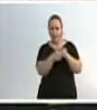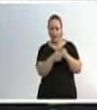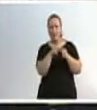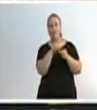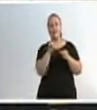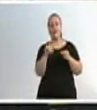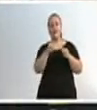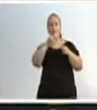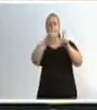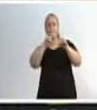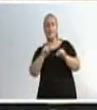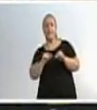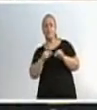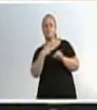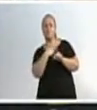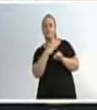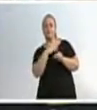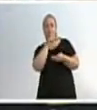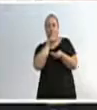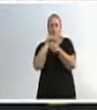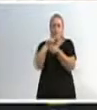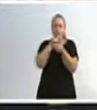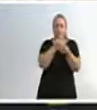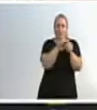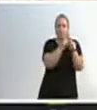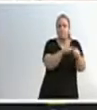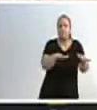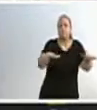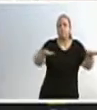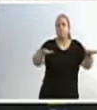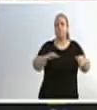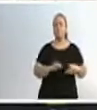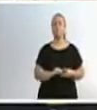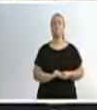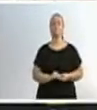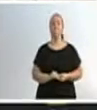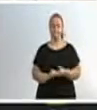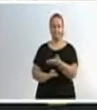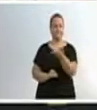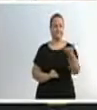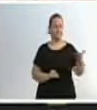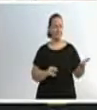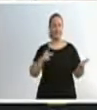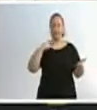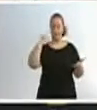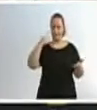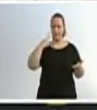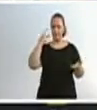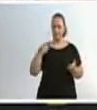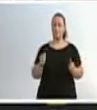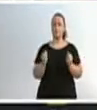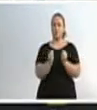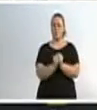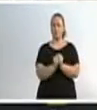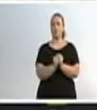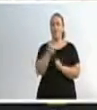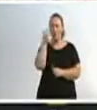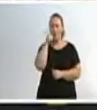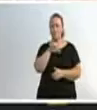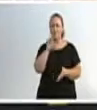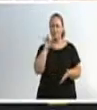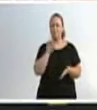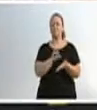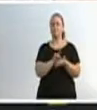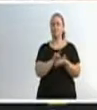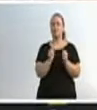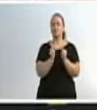na rua. Mas parabéns por esse tema. Estamos à disposição, acho que todos os vereadores têm que levantar essa bandeira também. Com o animal, eu tenho 3 animais em casa, tinha 2,